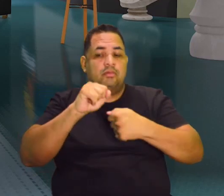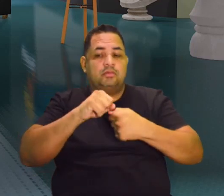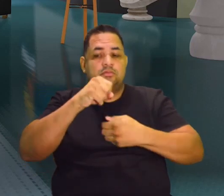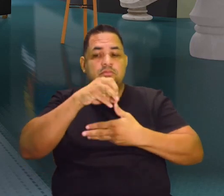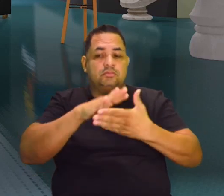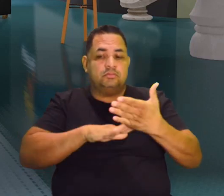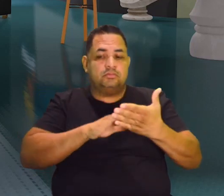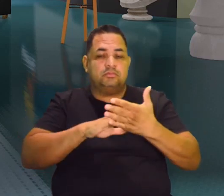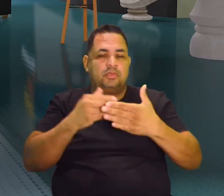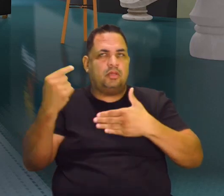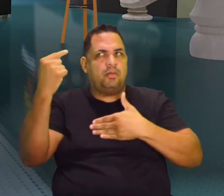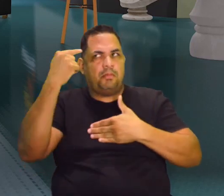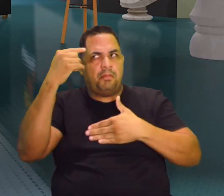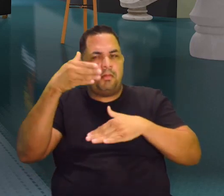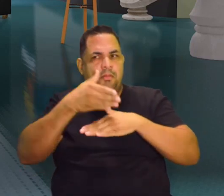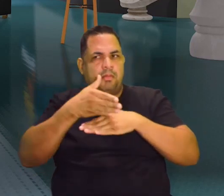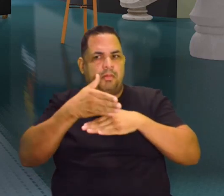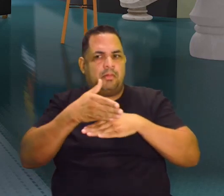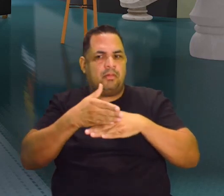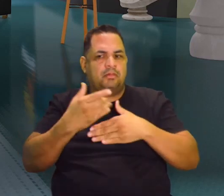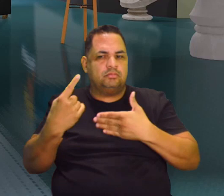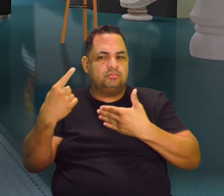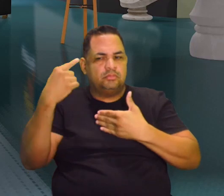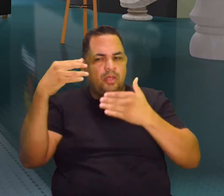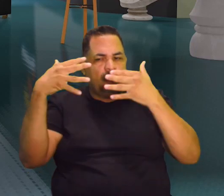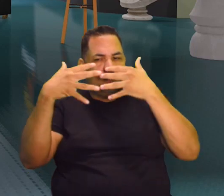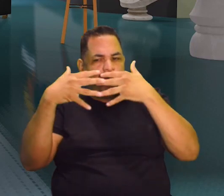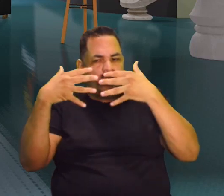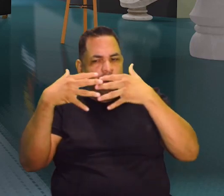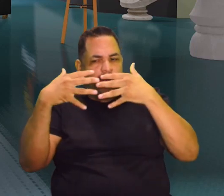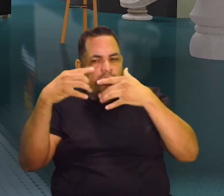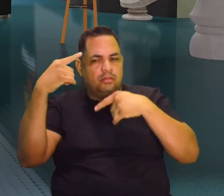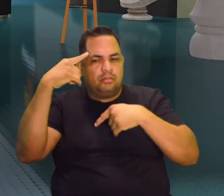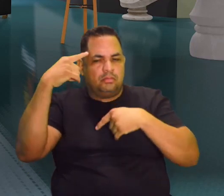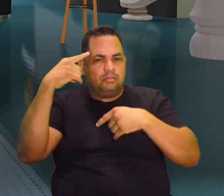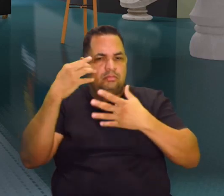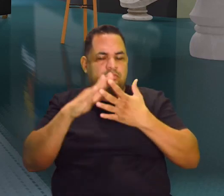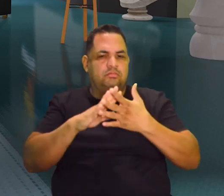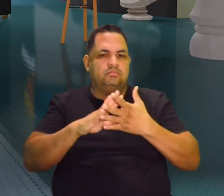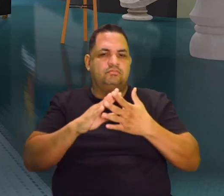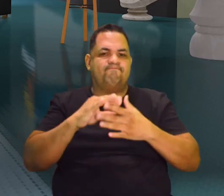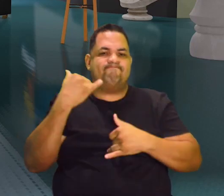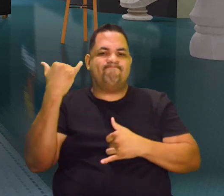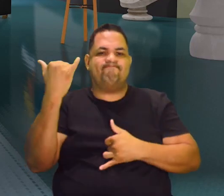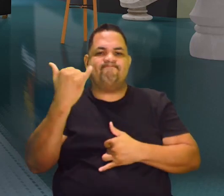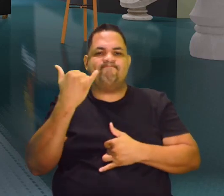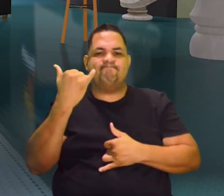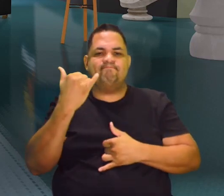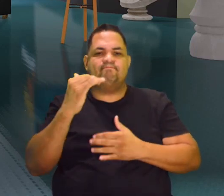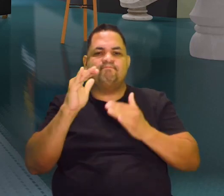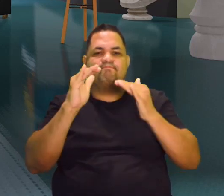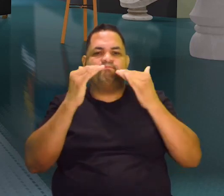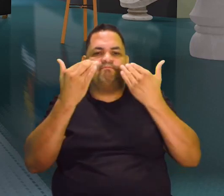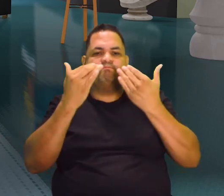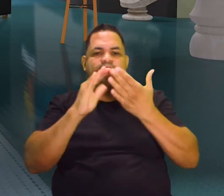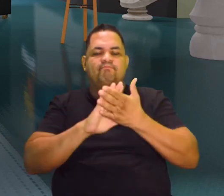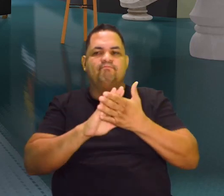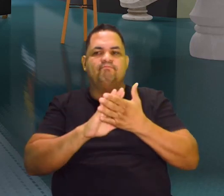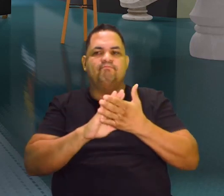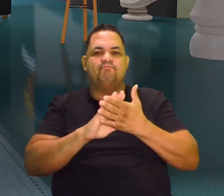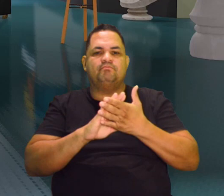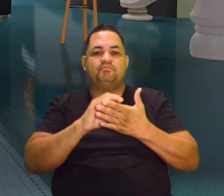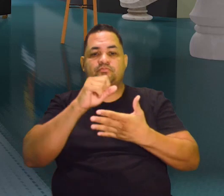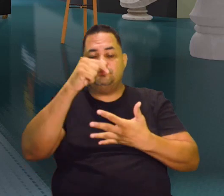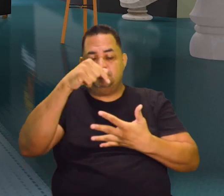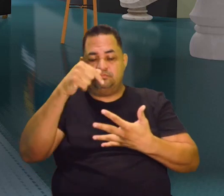essas informações. Então, é importante, né, estar atento somente nas acessões daquilo que